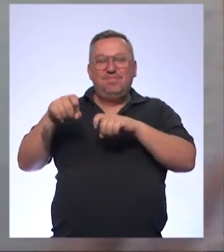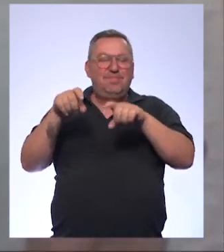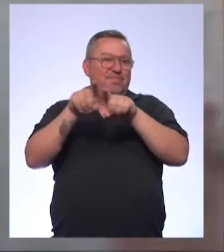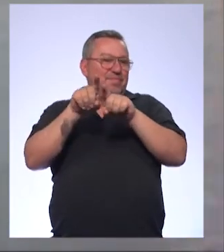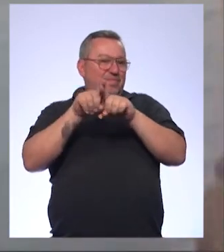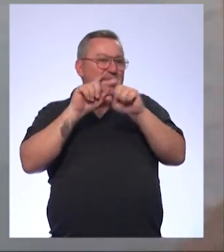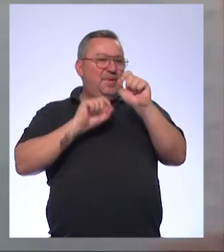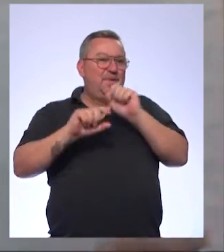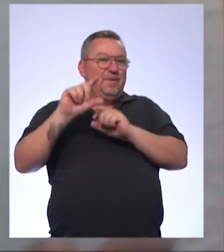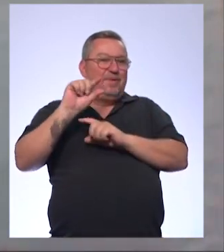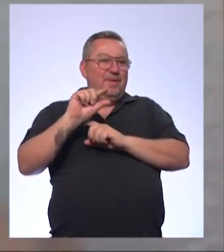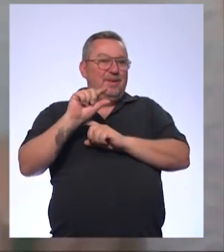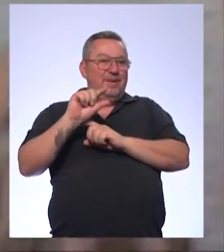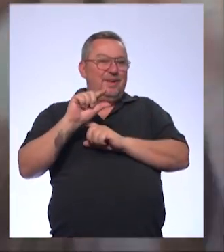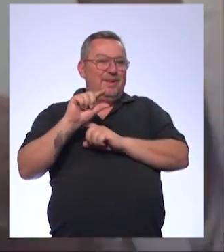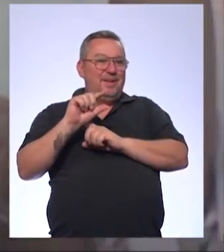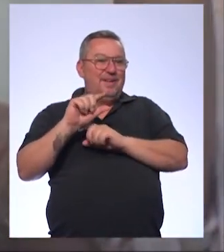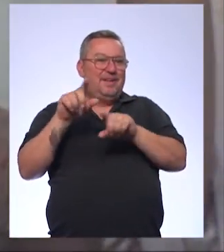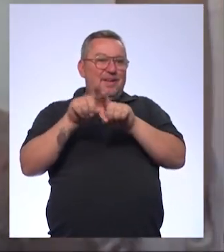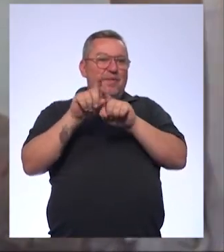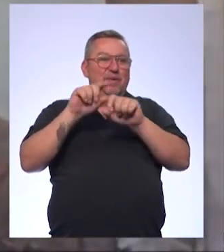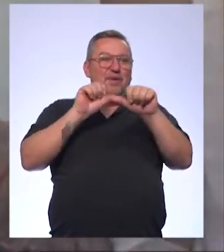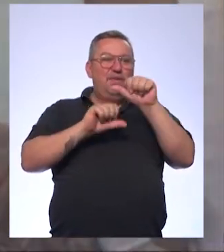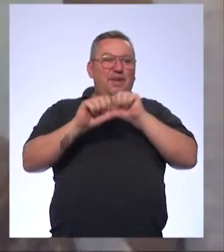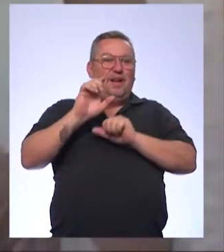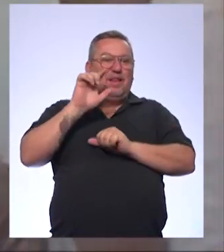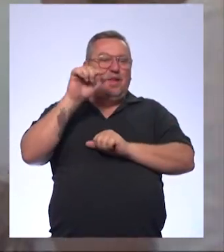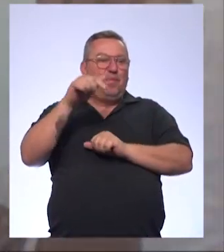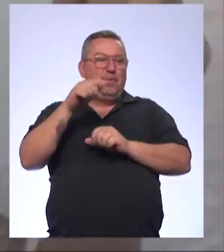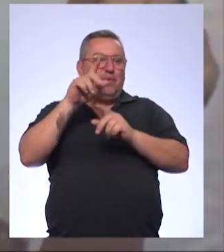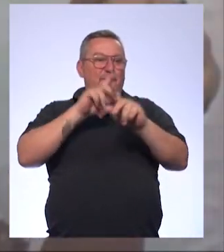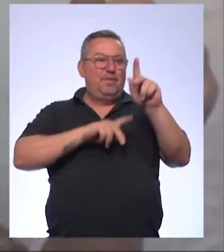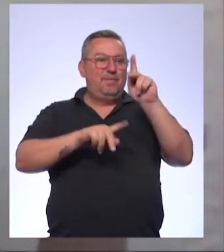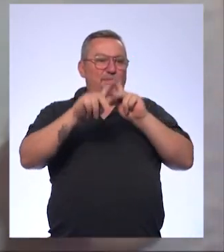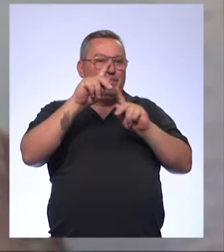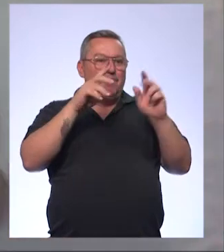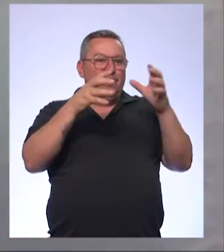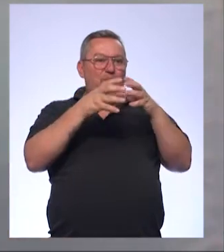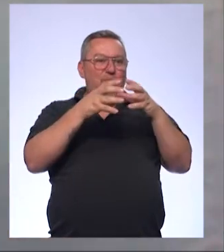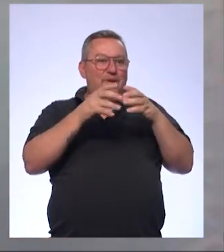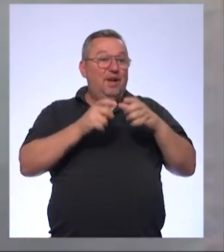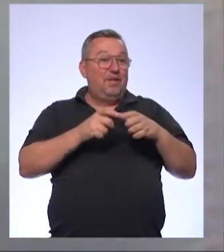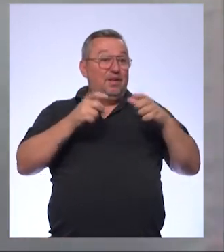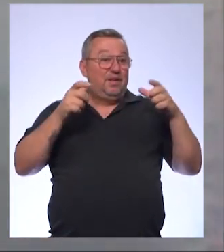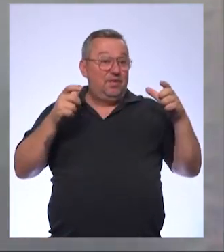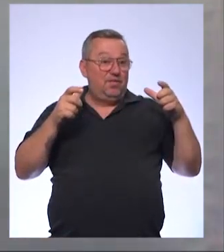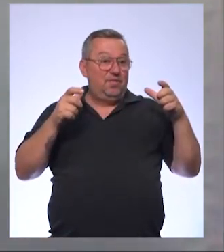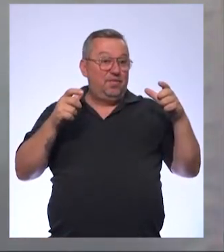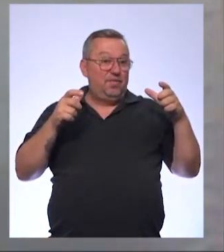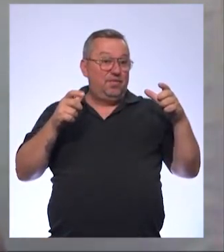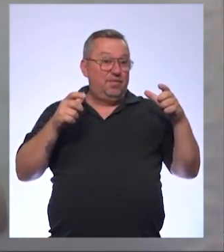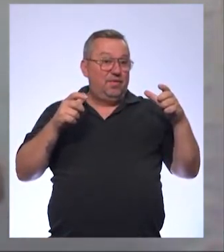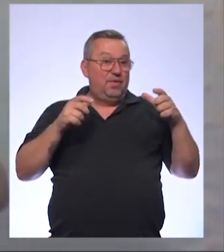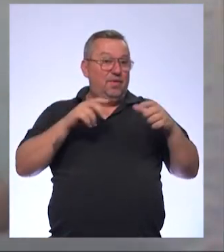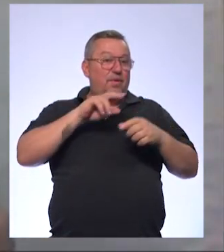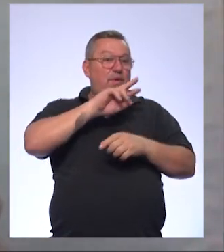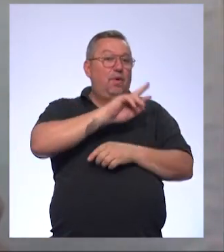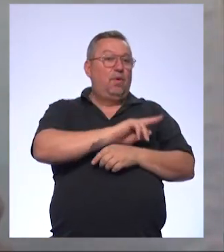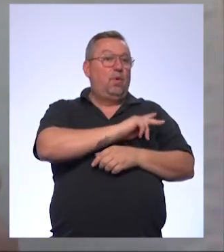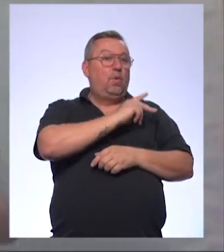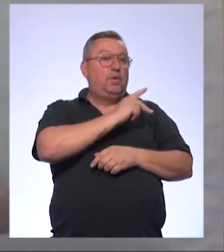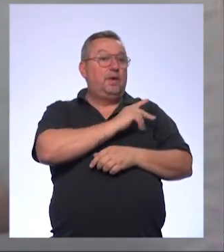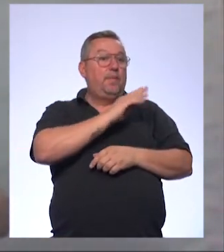minha pequena aldeia e ia virar depois uma civilização, uma comunidade grande. Bom, os hebreus eram